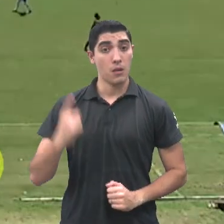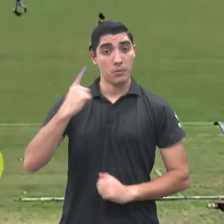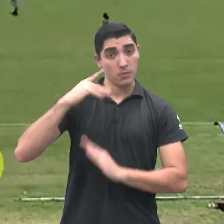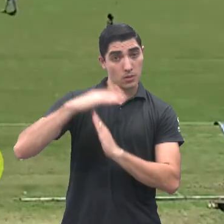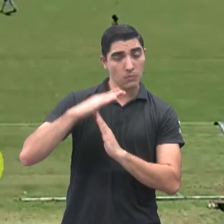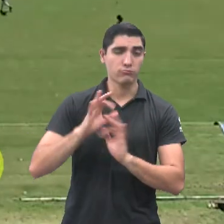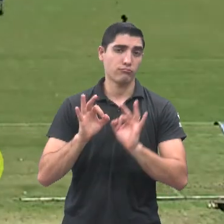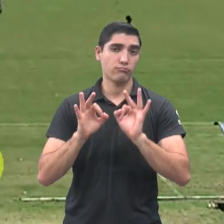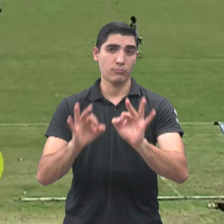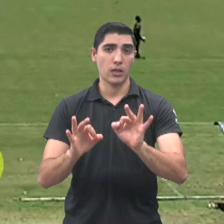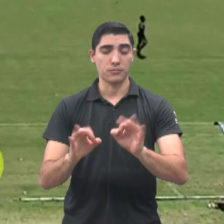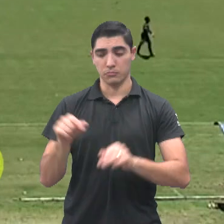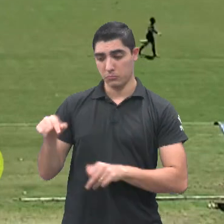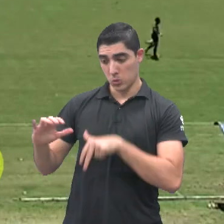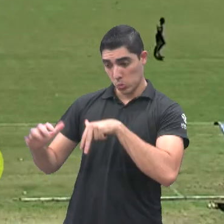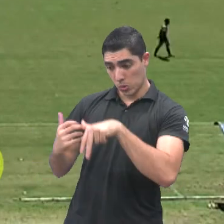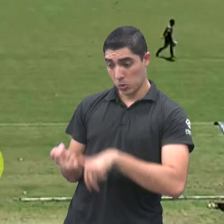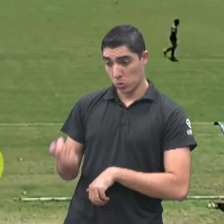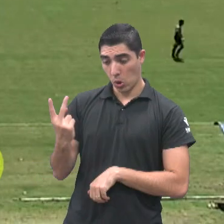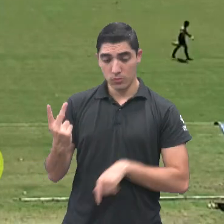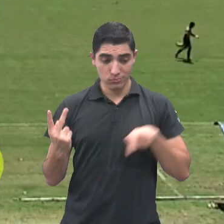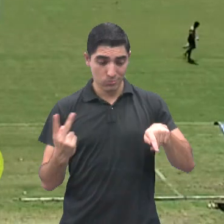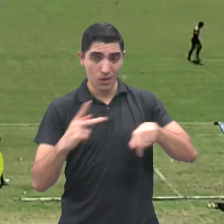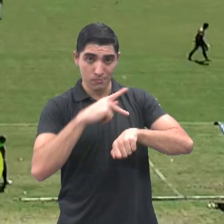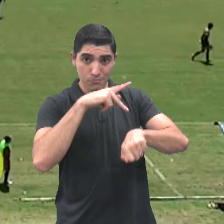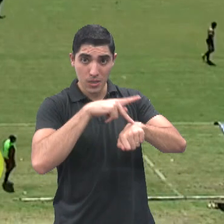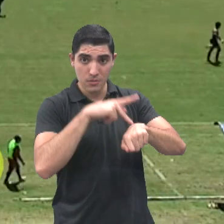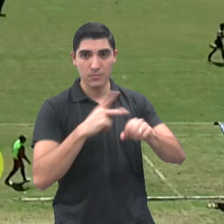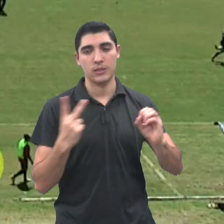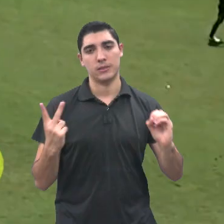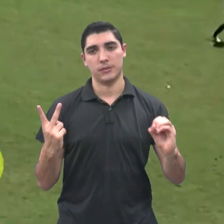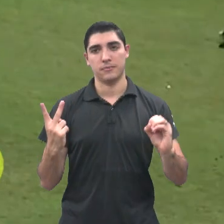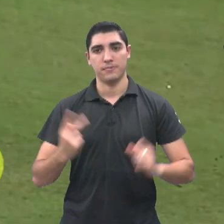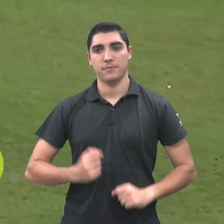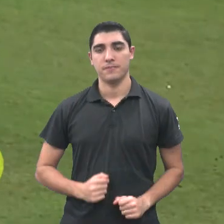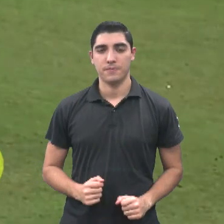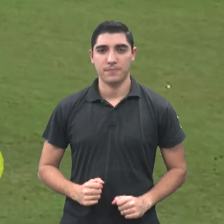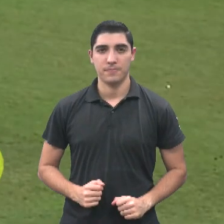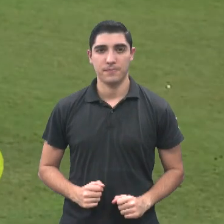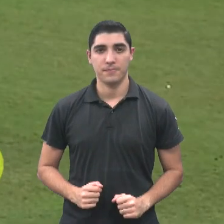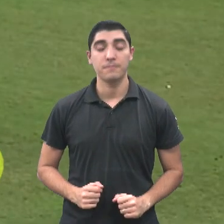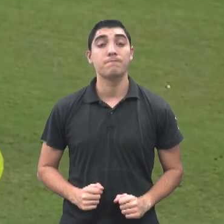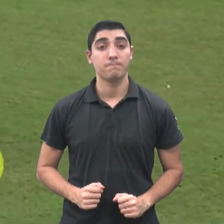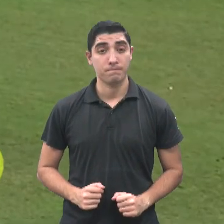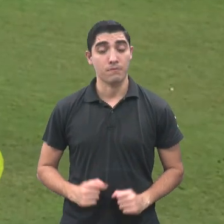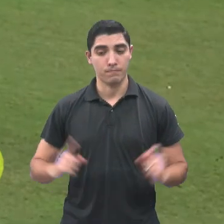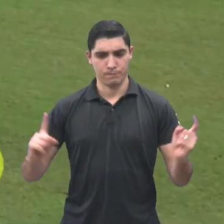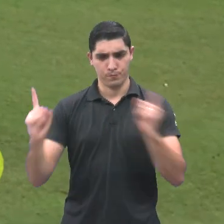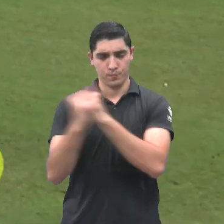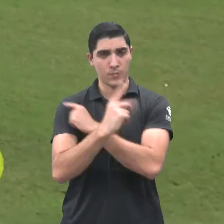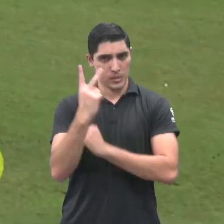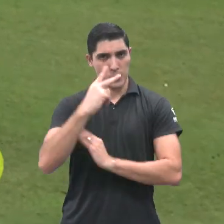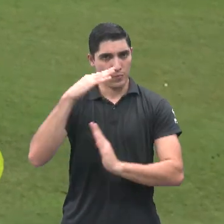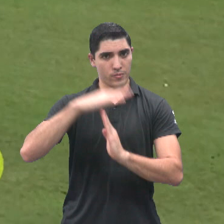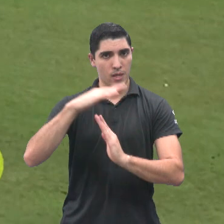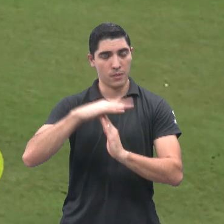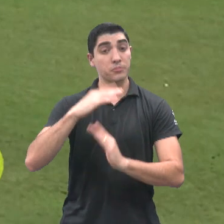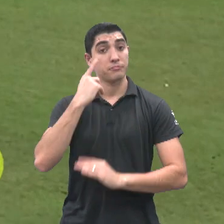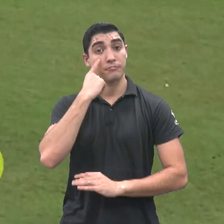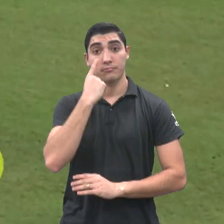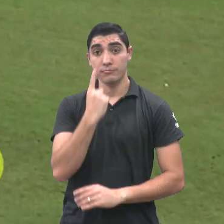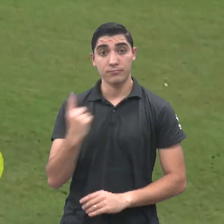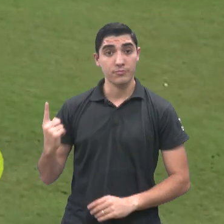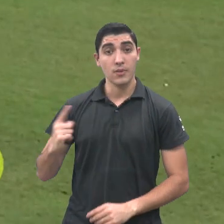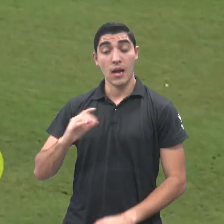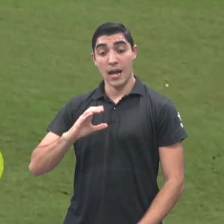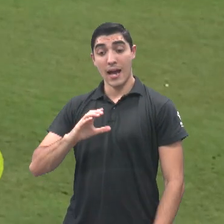terminou assim, Joseense 2, Penapolense 0. Já na segunda etapa, logo a 3 minutos, Caio